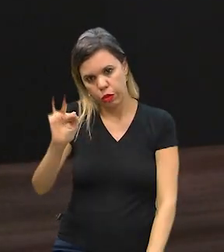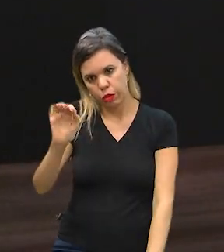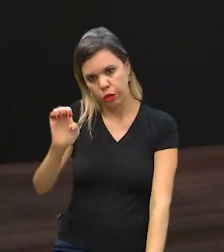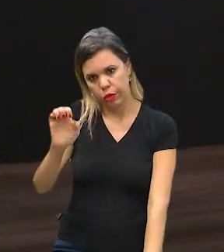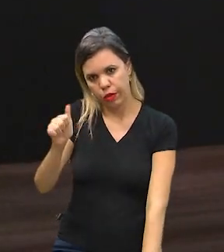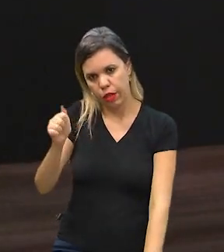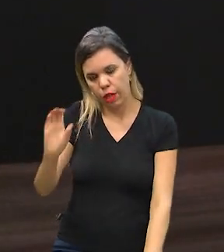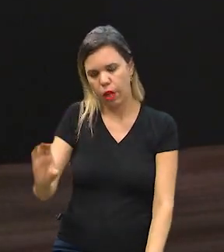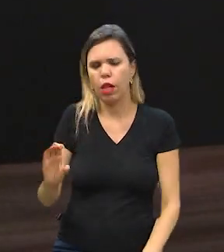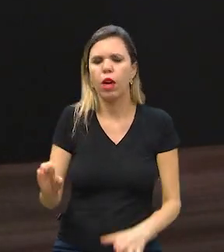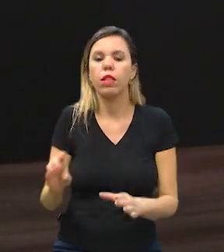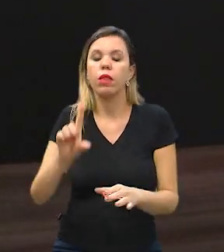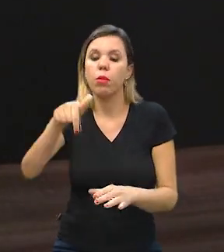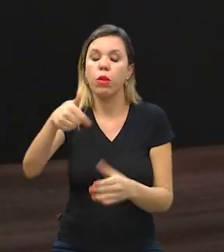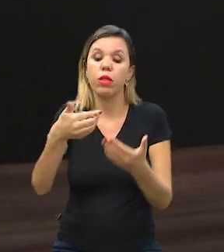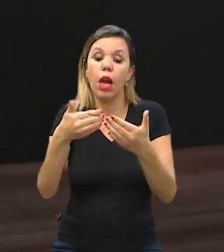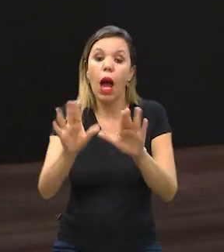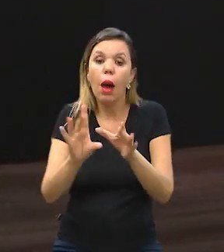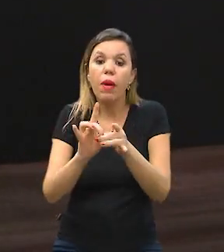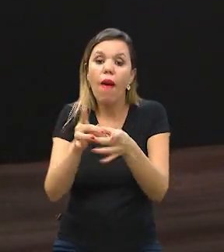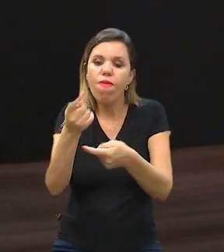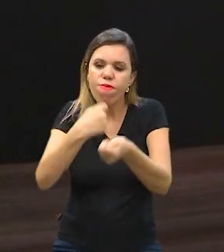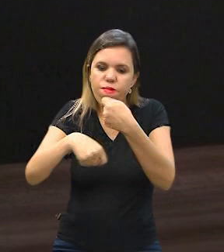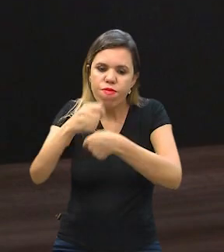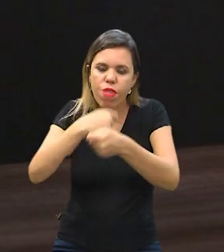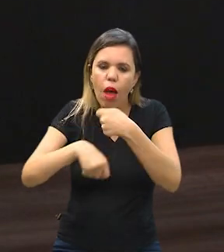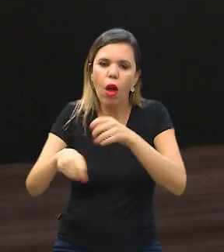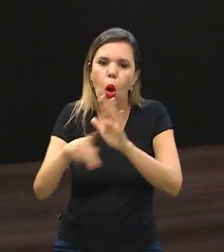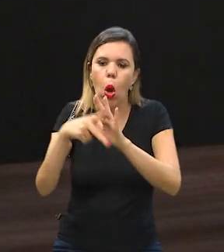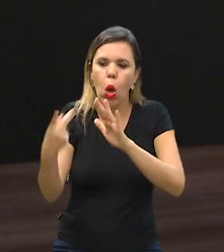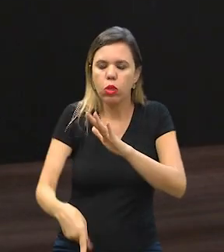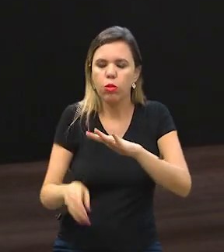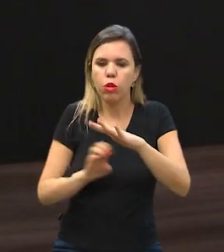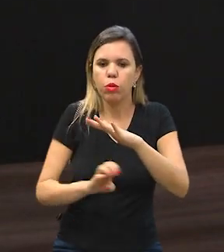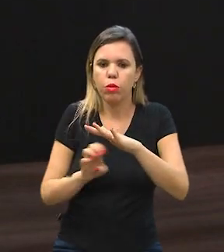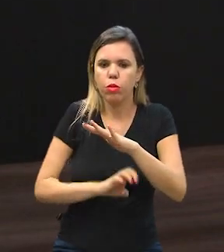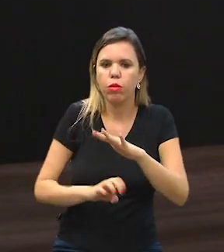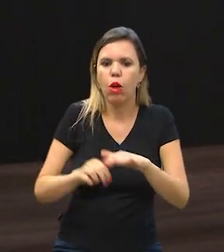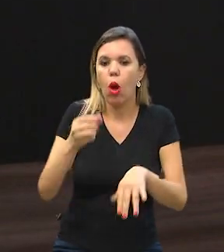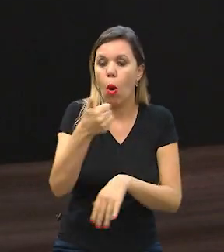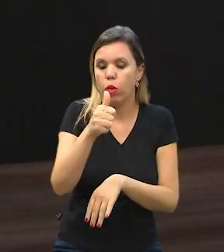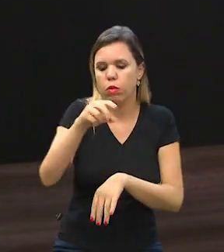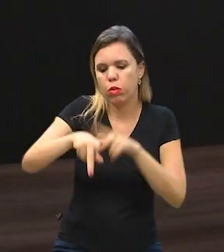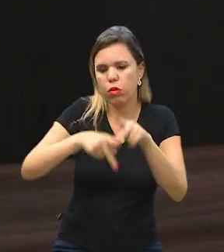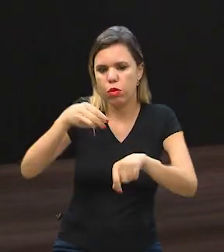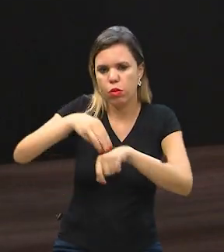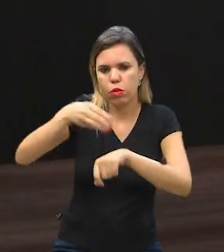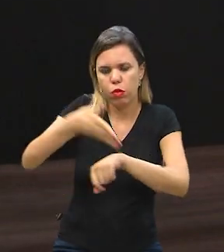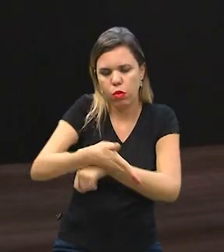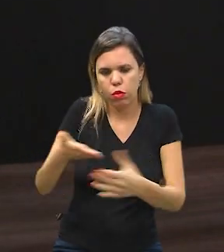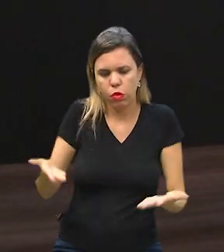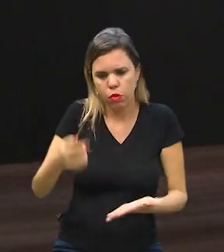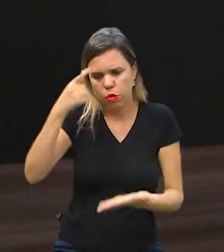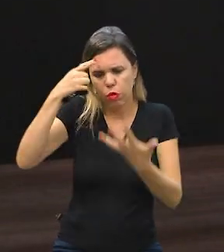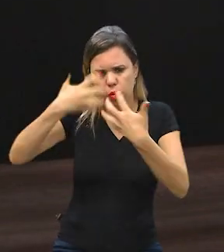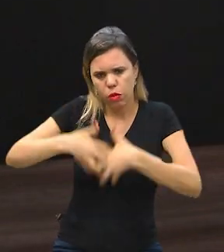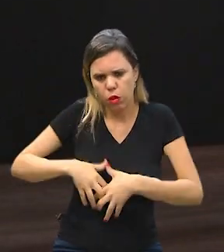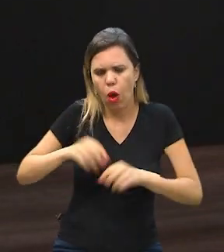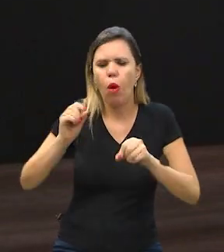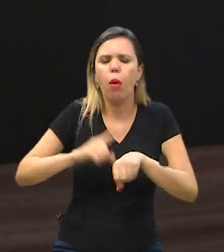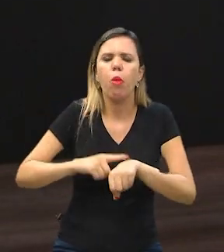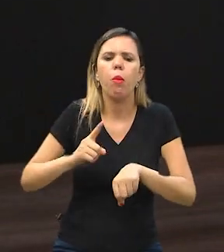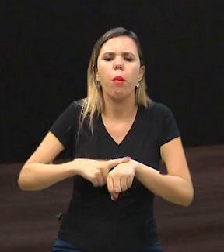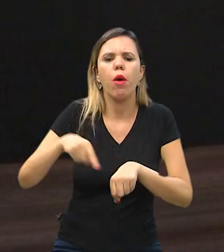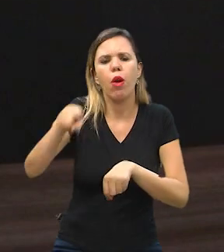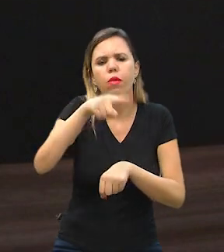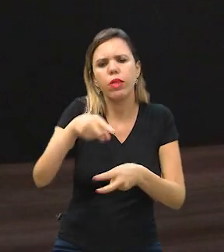um negócio próprio, desses 11 membros aí ativos atualmente, eu queria que vocês pensassem em que momento